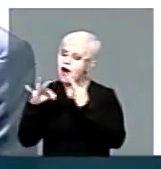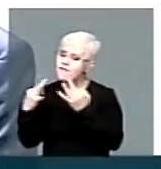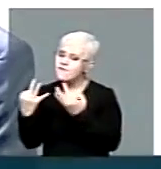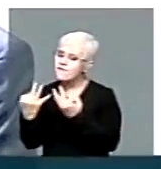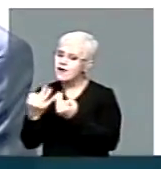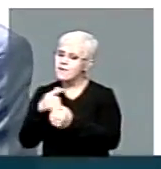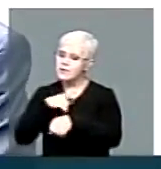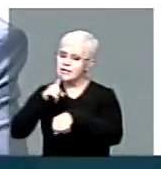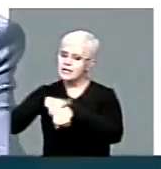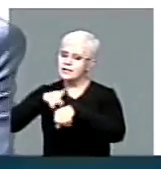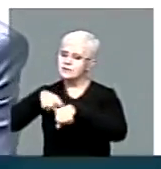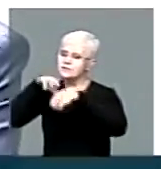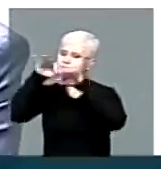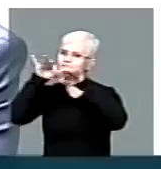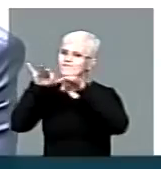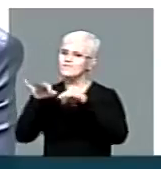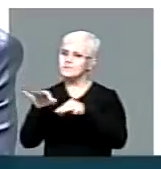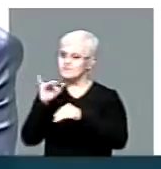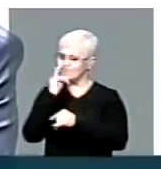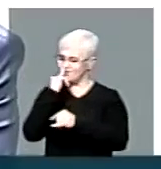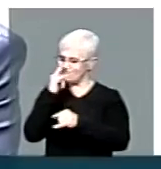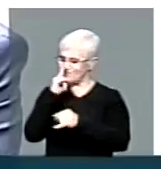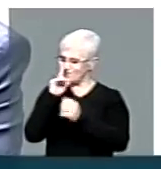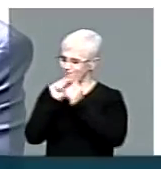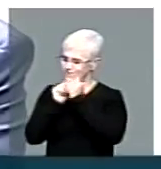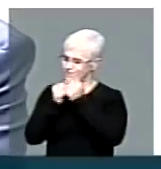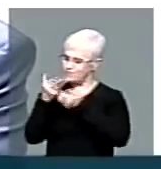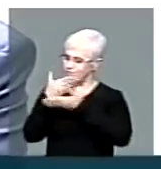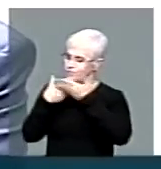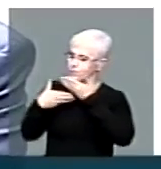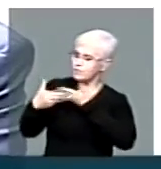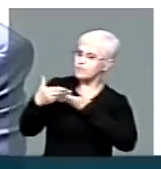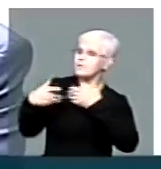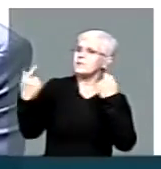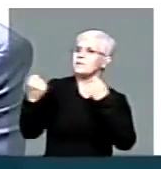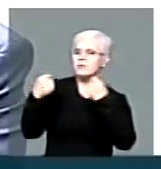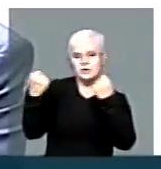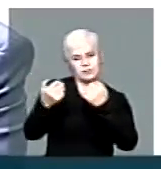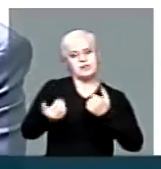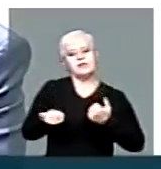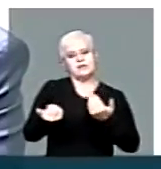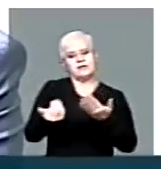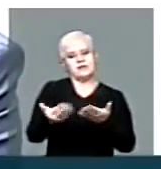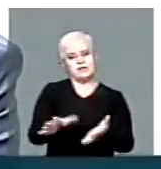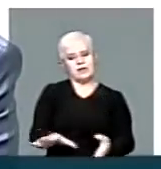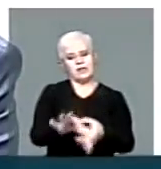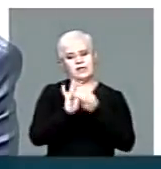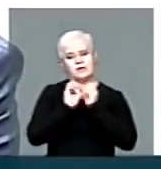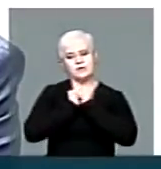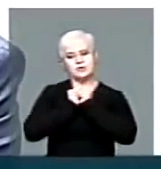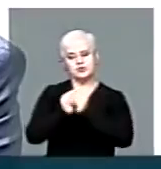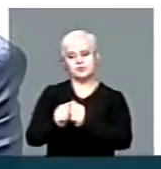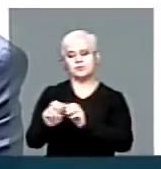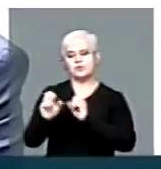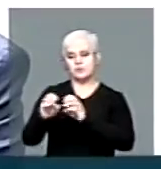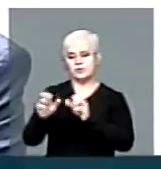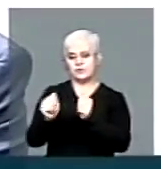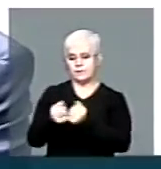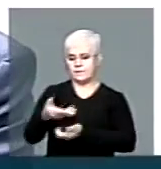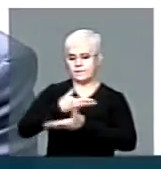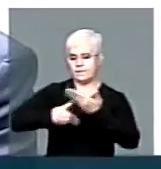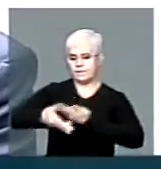um momento de intimidade, que se pode dar e fundir a educação dos nossos